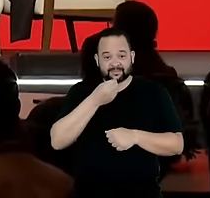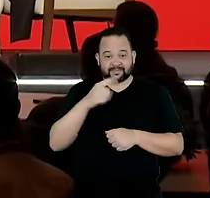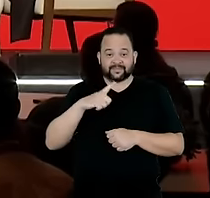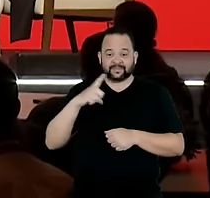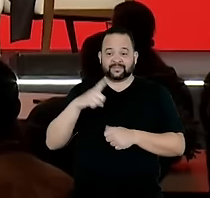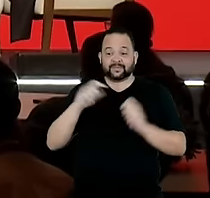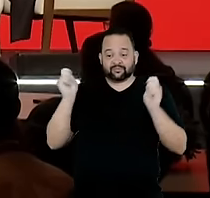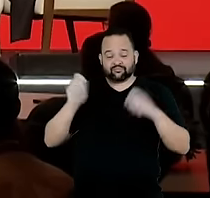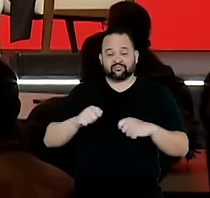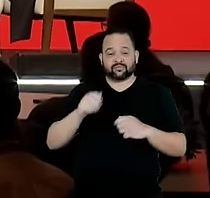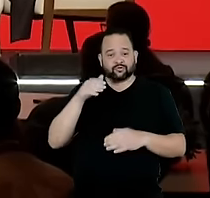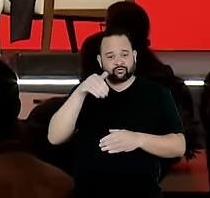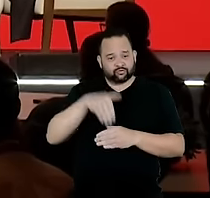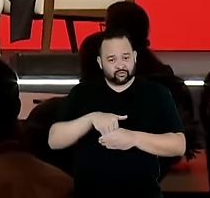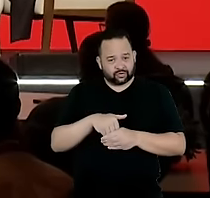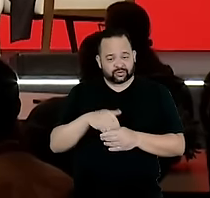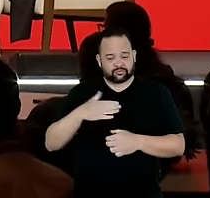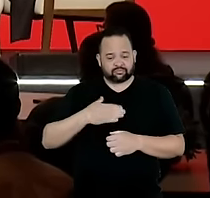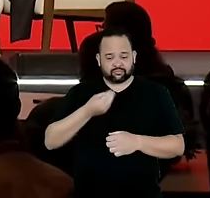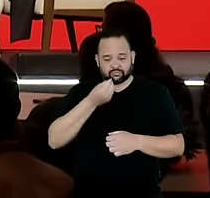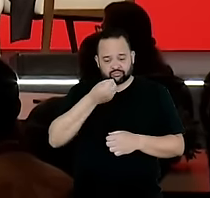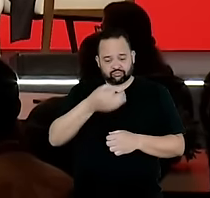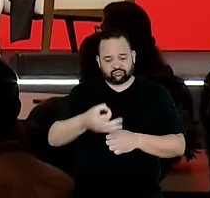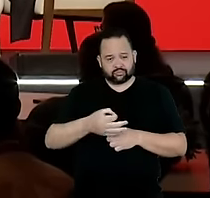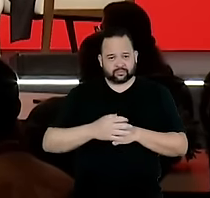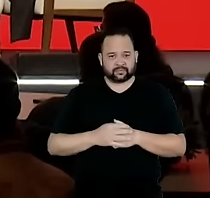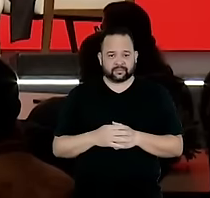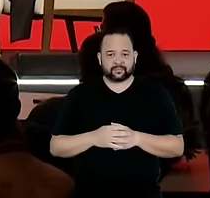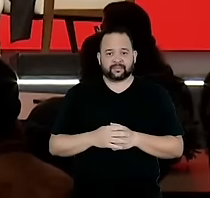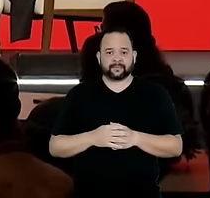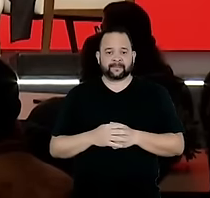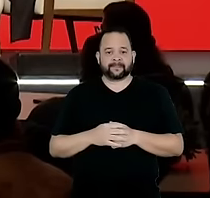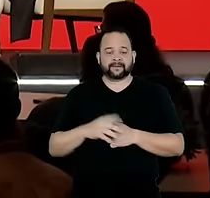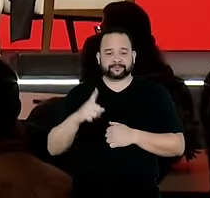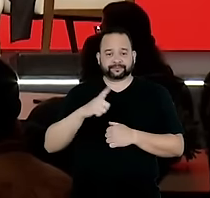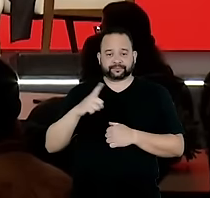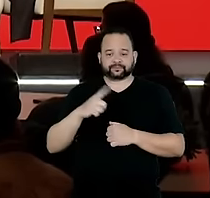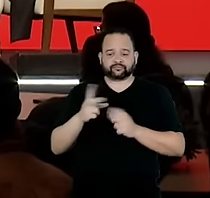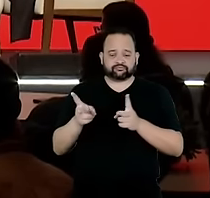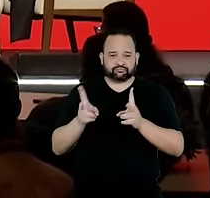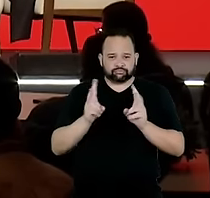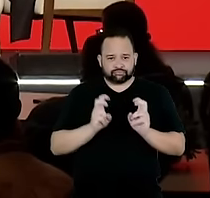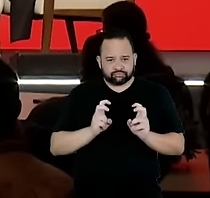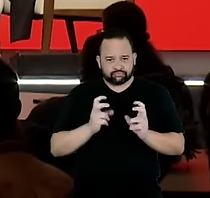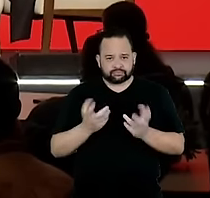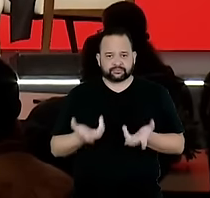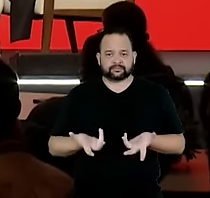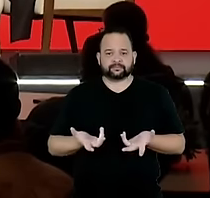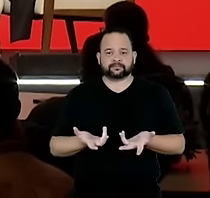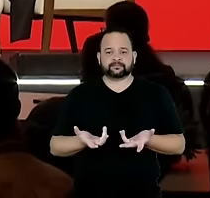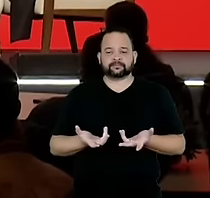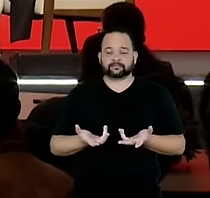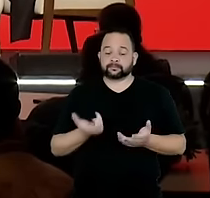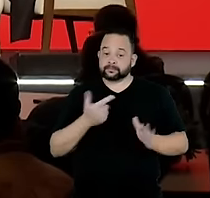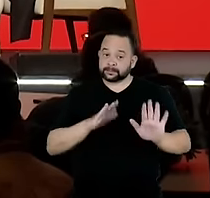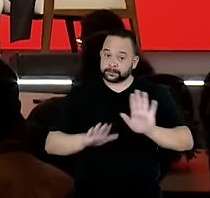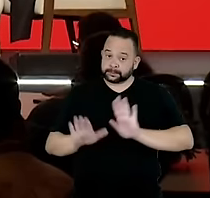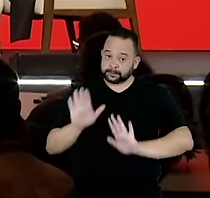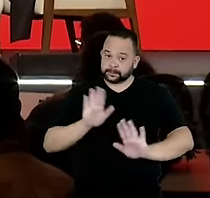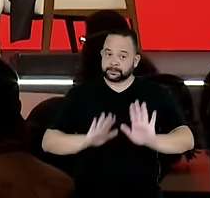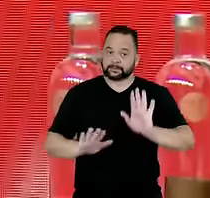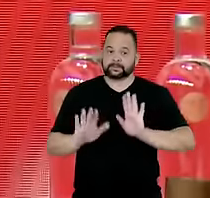isso eh enfim a gente tem uma visão aí bastante cautelosa em relação à